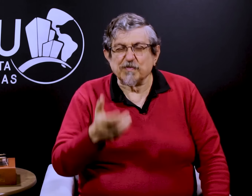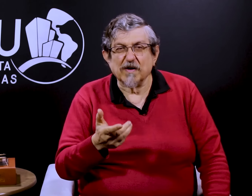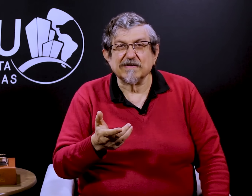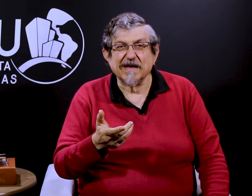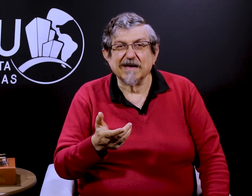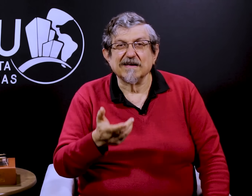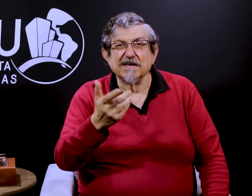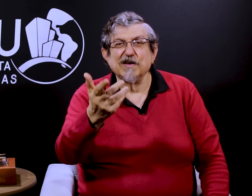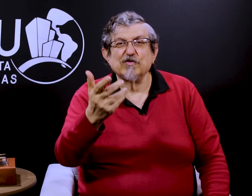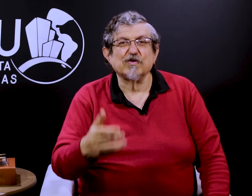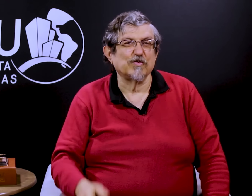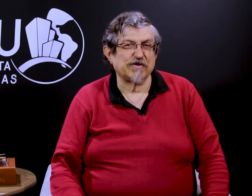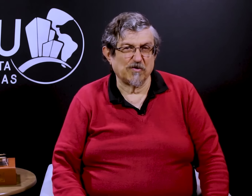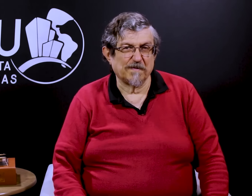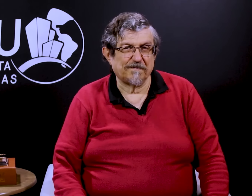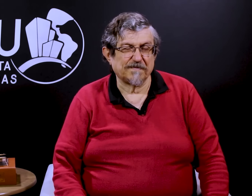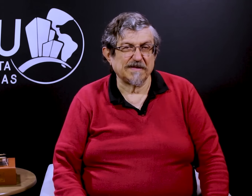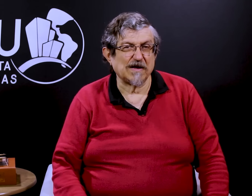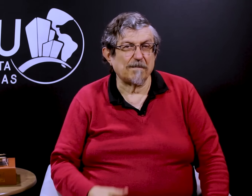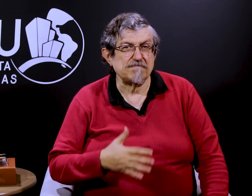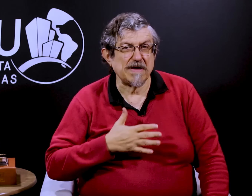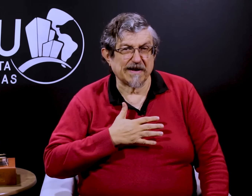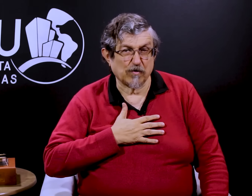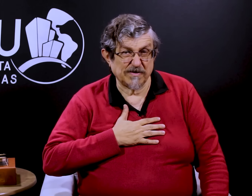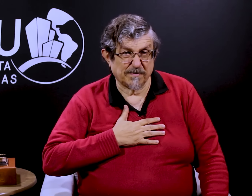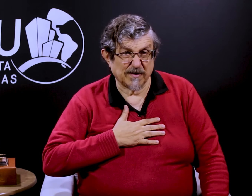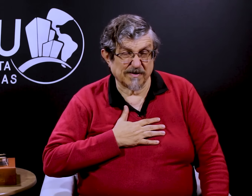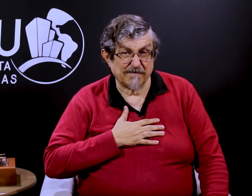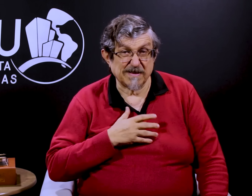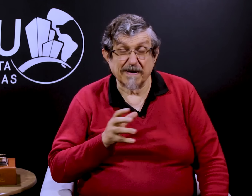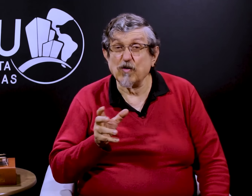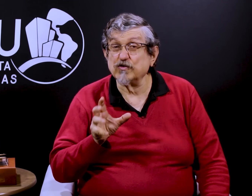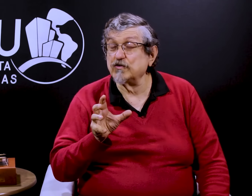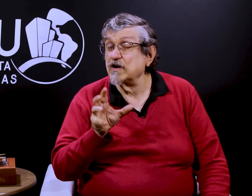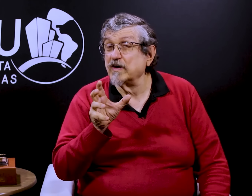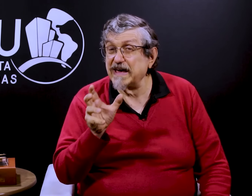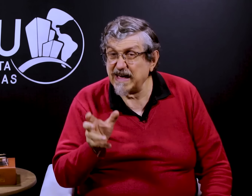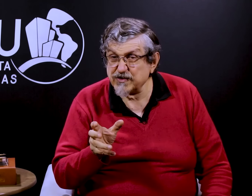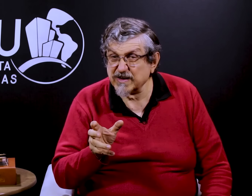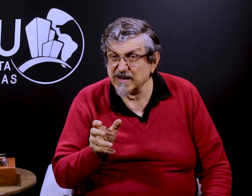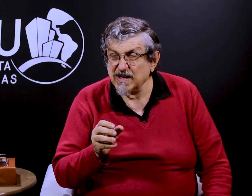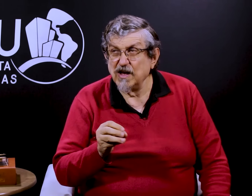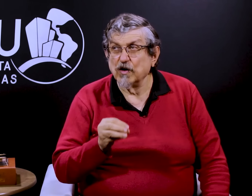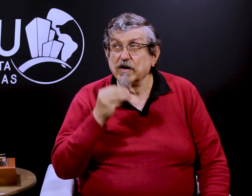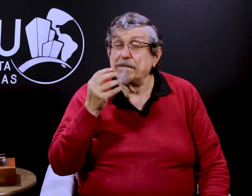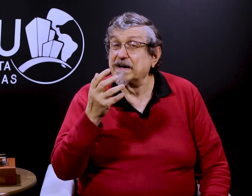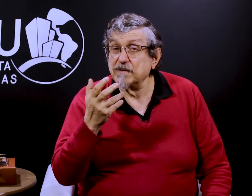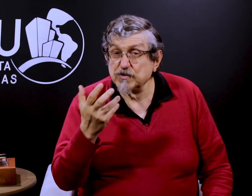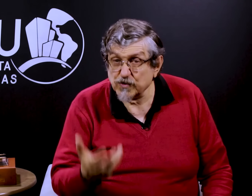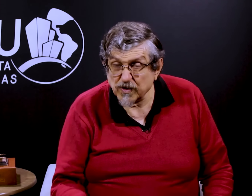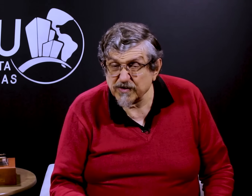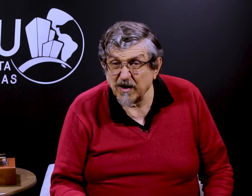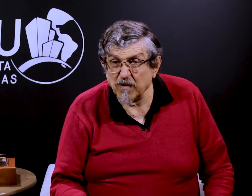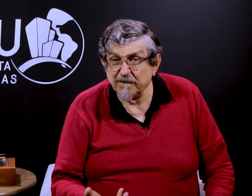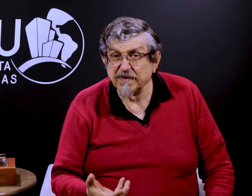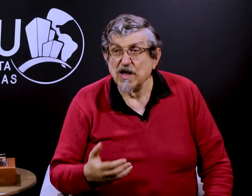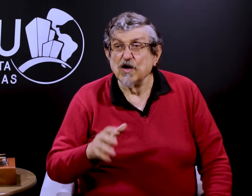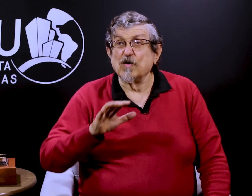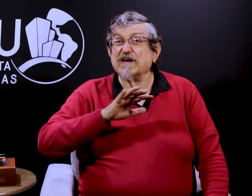a resposta é eu sou o senhor Então a primeira coisa para nossa vida para construir qualquer ética qualquer parâmetro